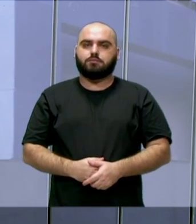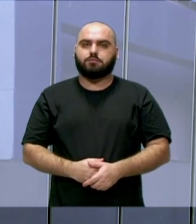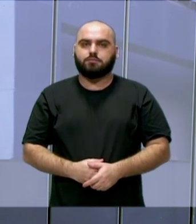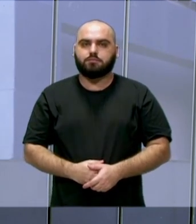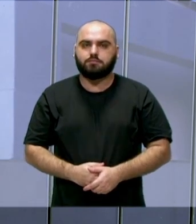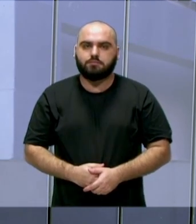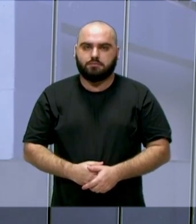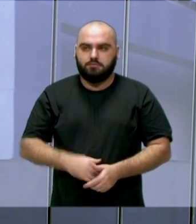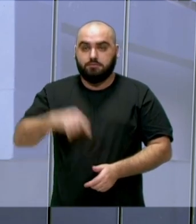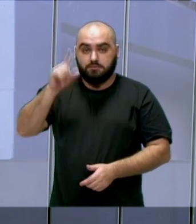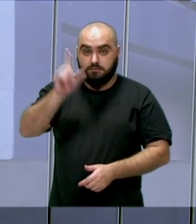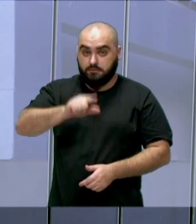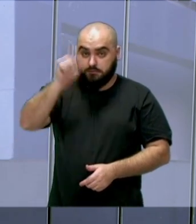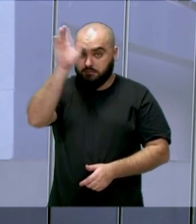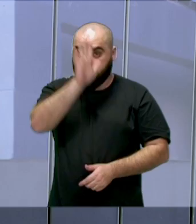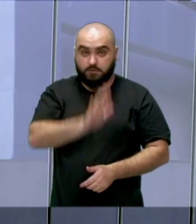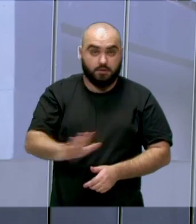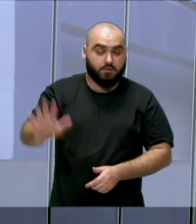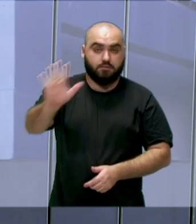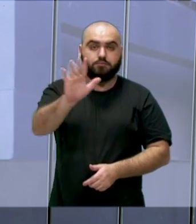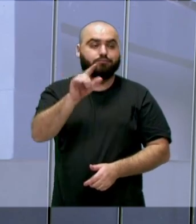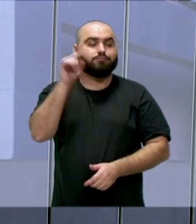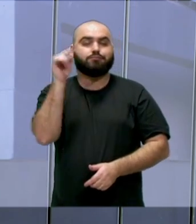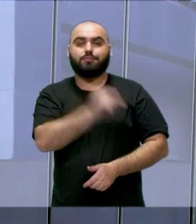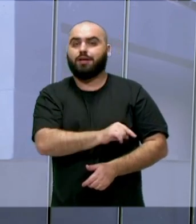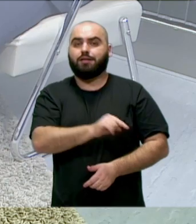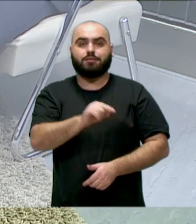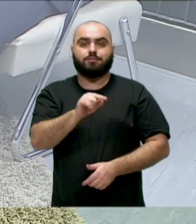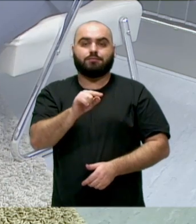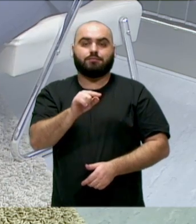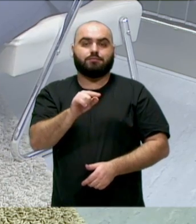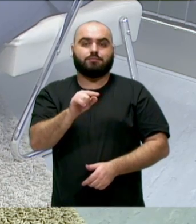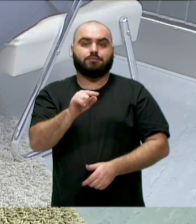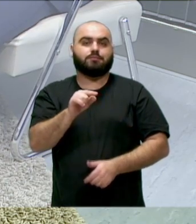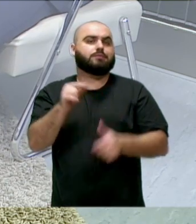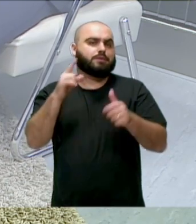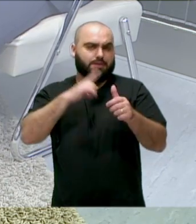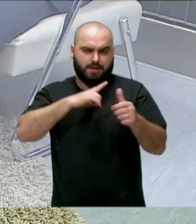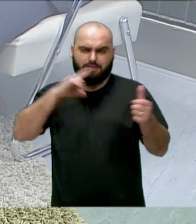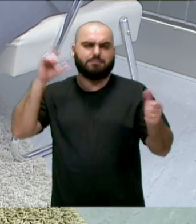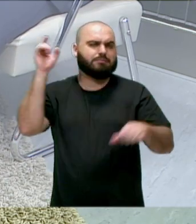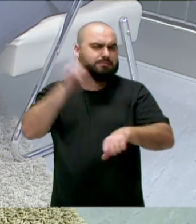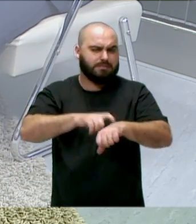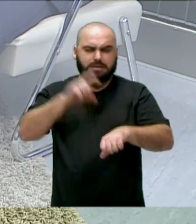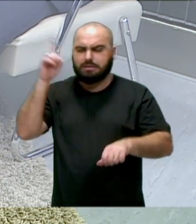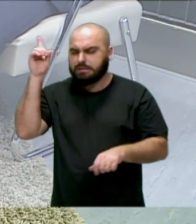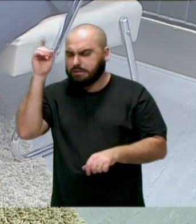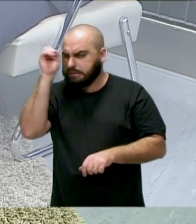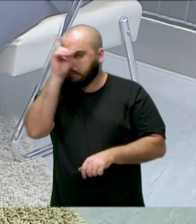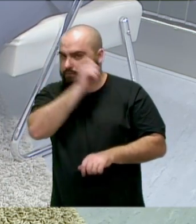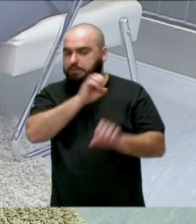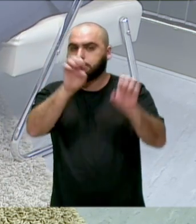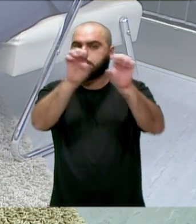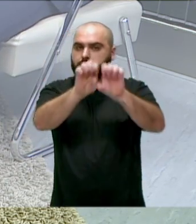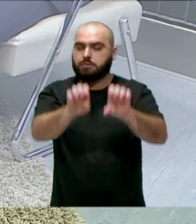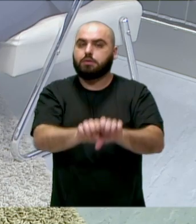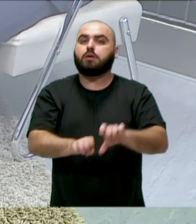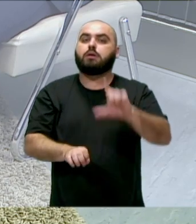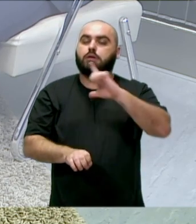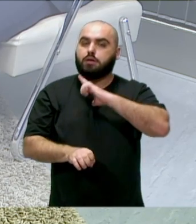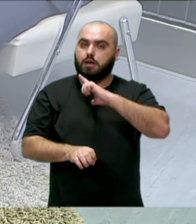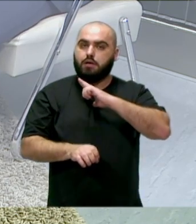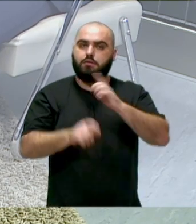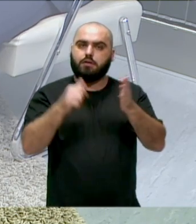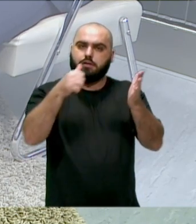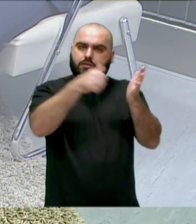a nível nacional, ele não se recolheu, passou por grandes dificuldades estruturais, teve seu quadro